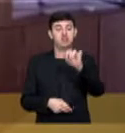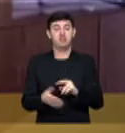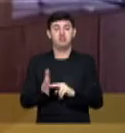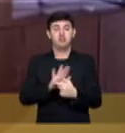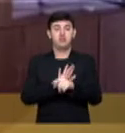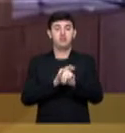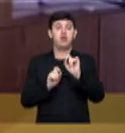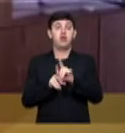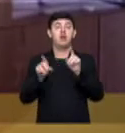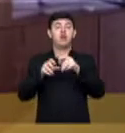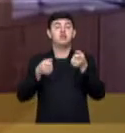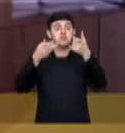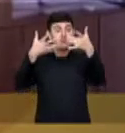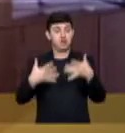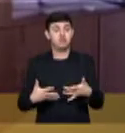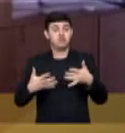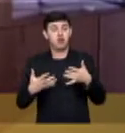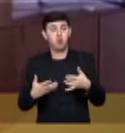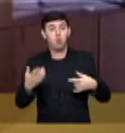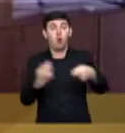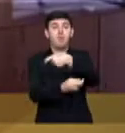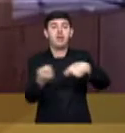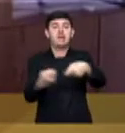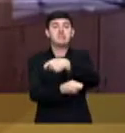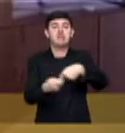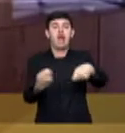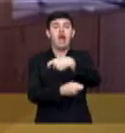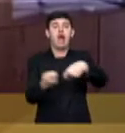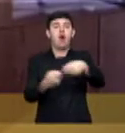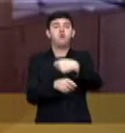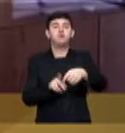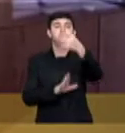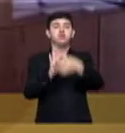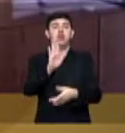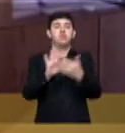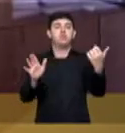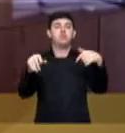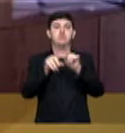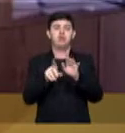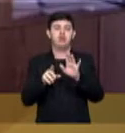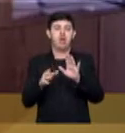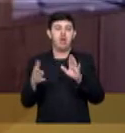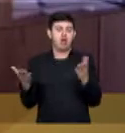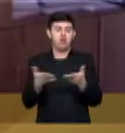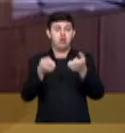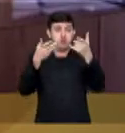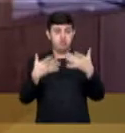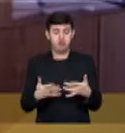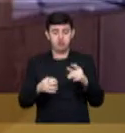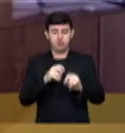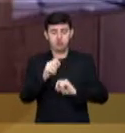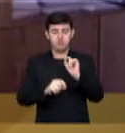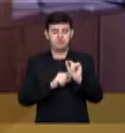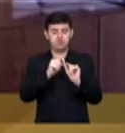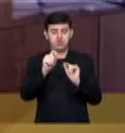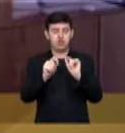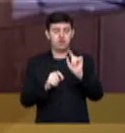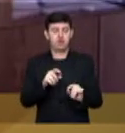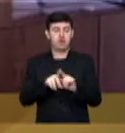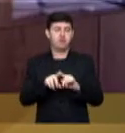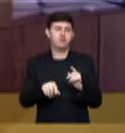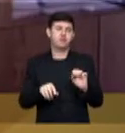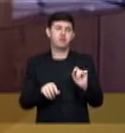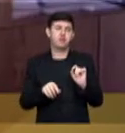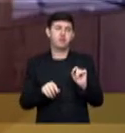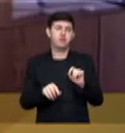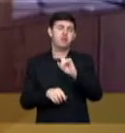expressão comercial. Ou seja, nós temos aqui que a norma impugnada, ela afronta direitos constitucionais fundamentais como a